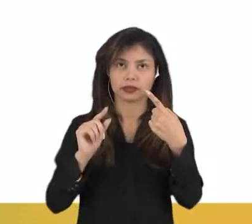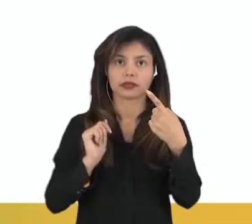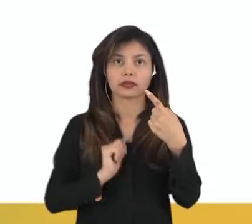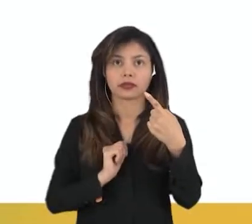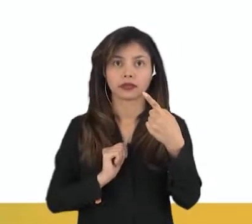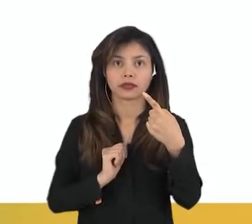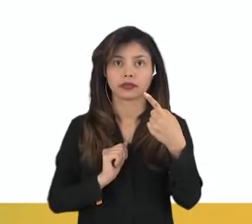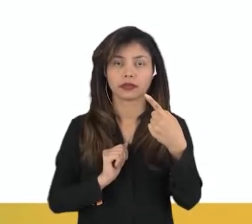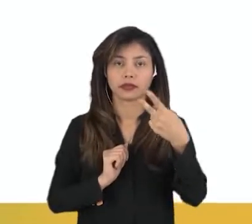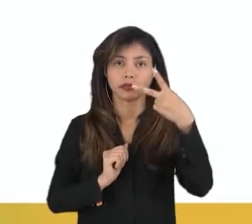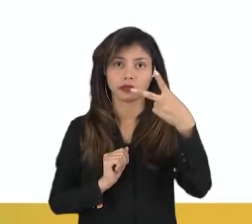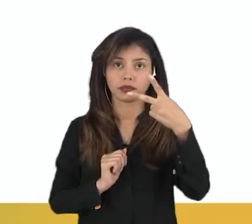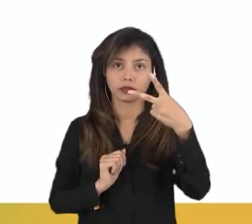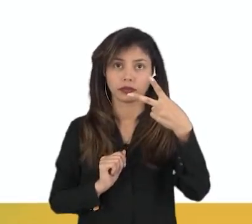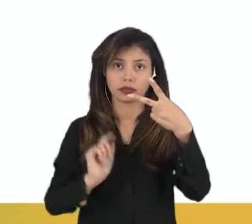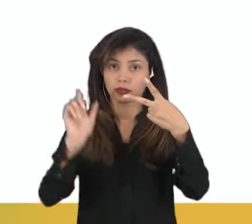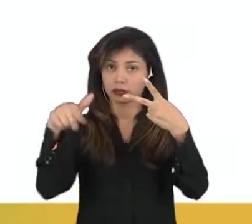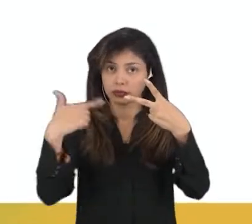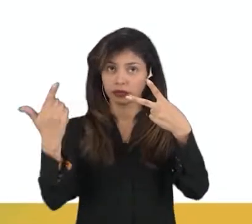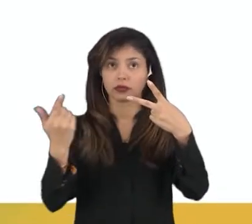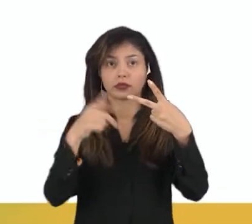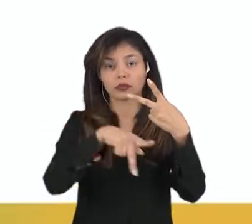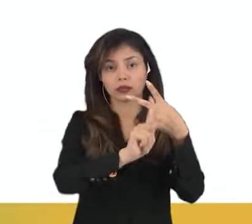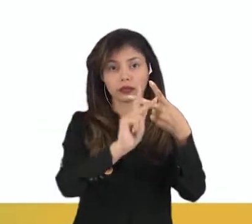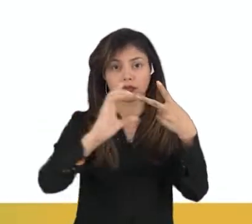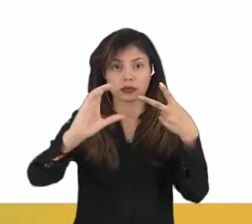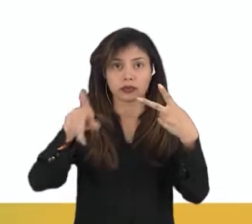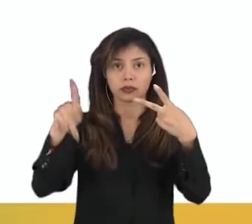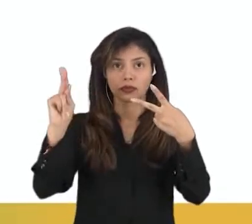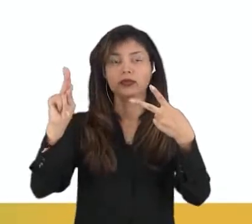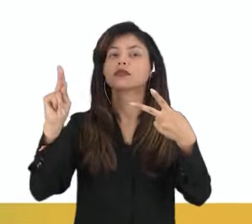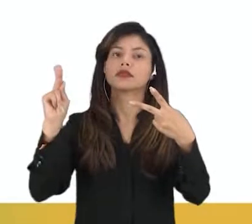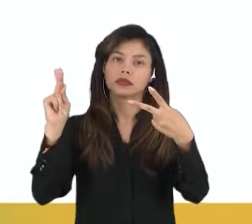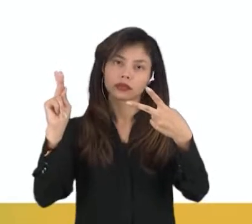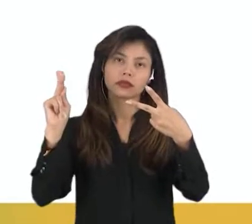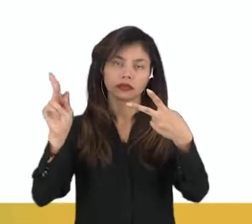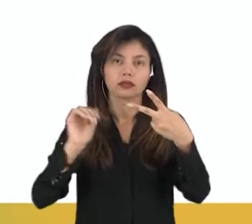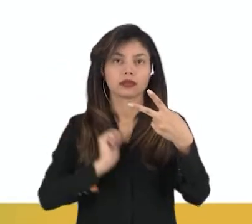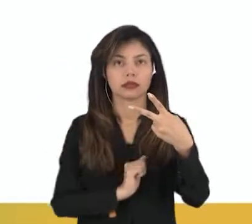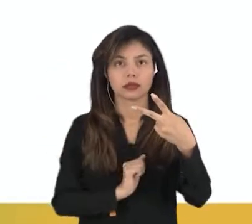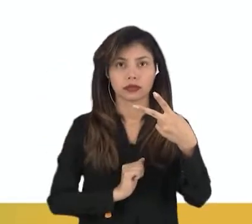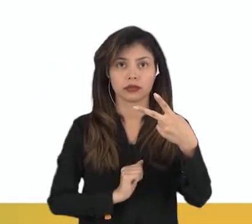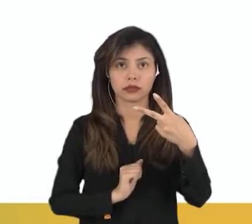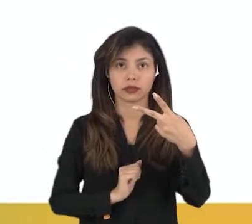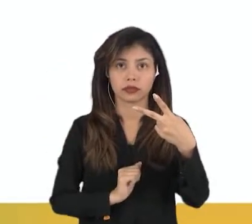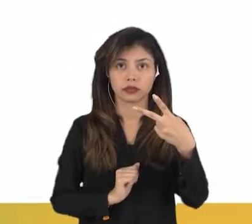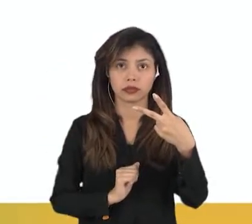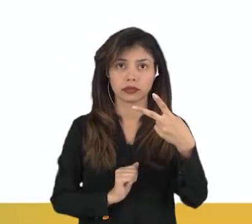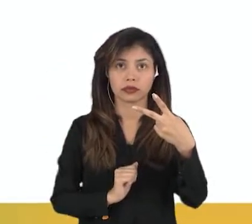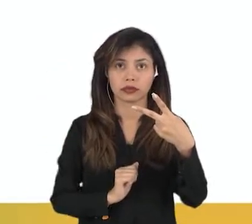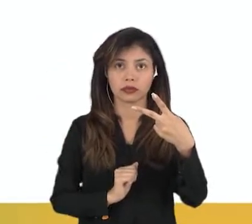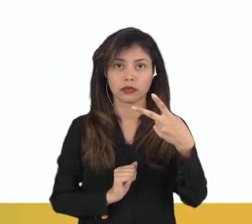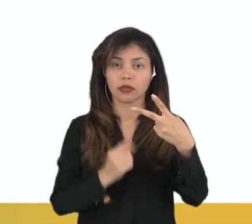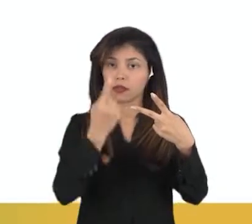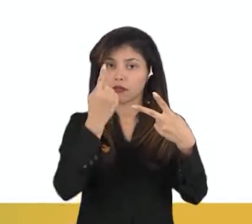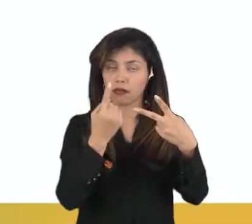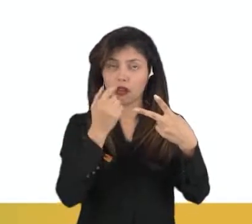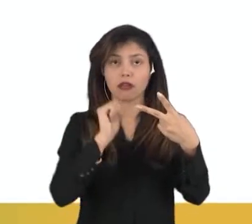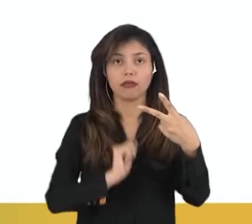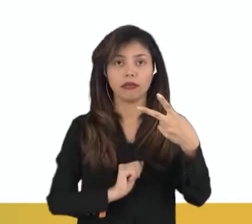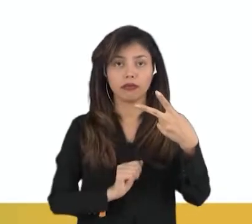marcação. Temos aí um outro lançamento também onde aparecem 2 caras. E temos ali embaixo mais